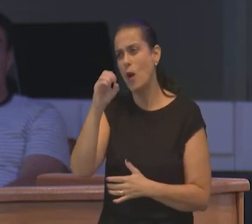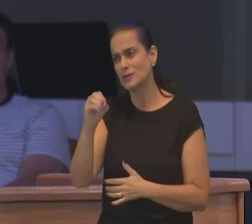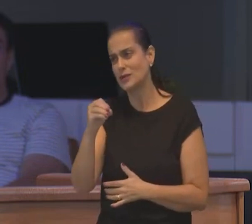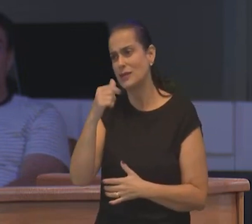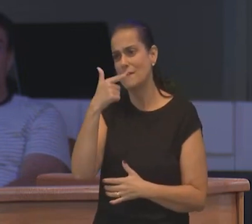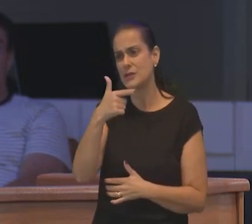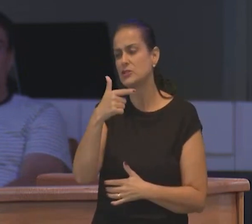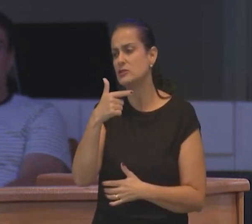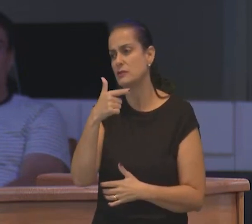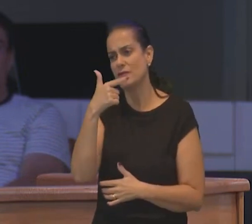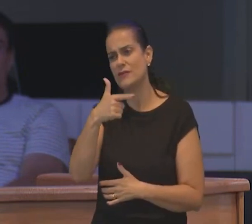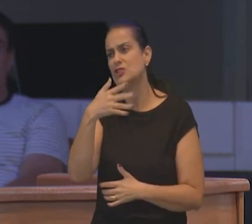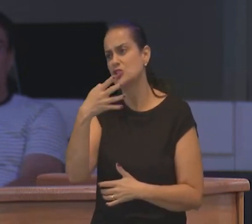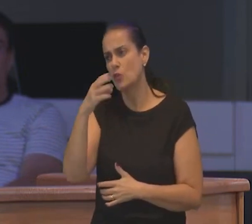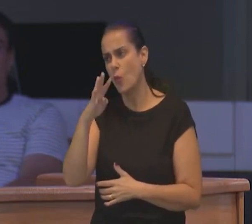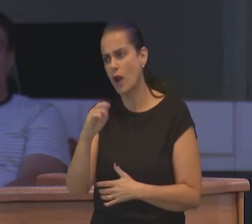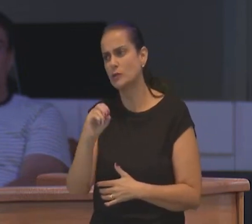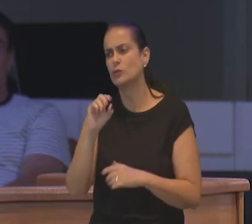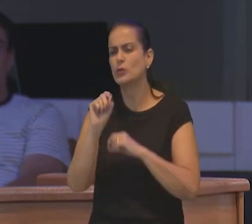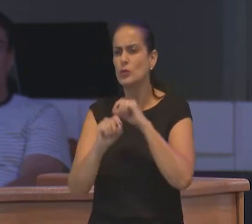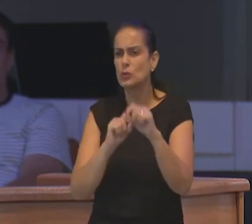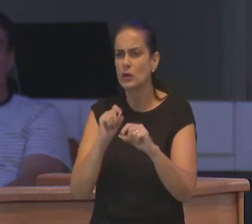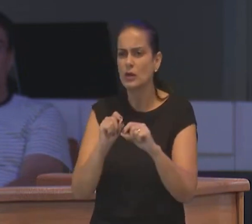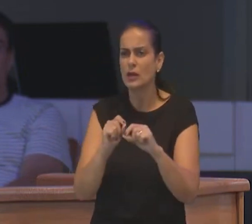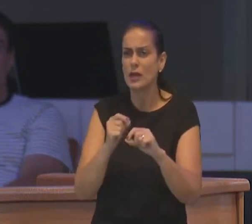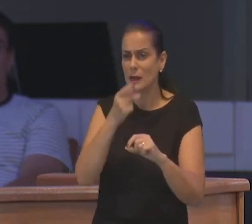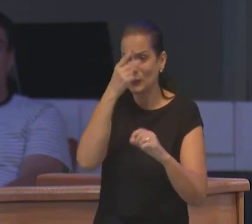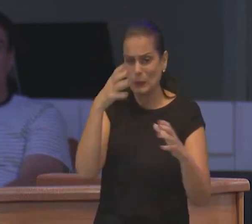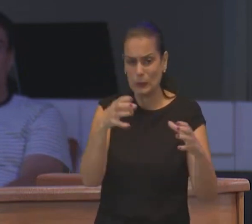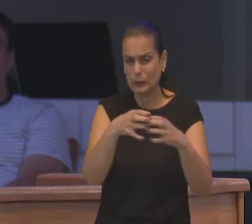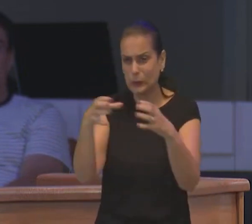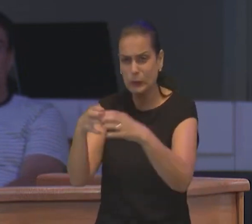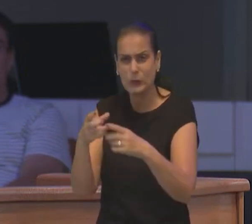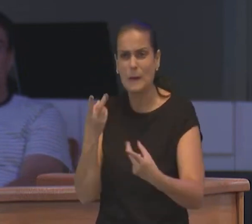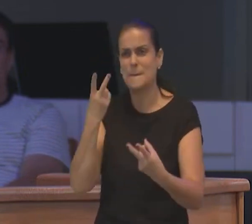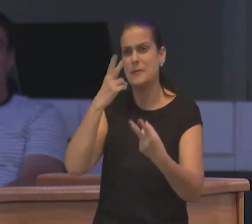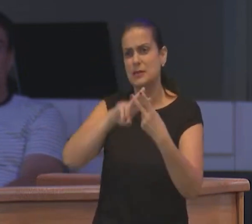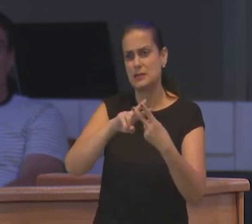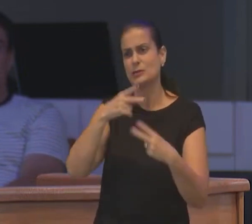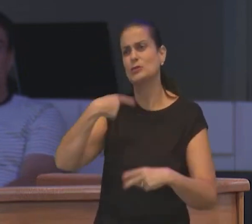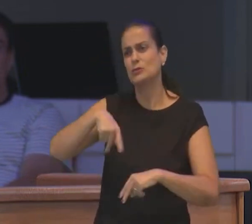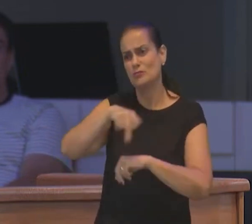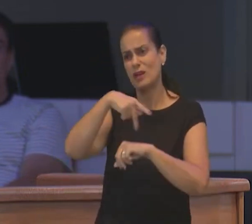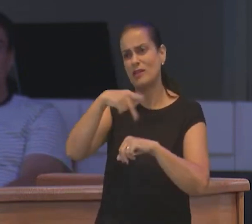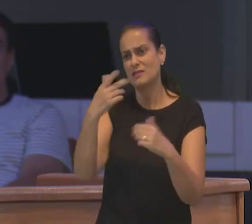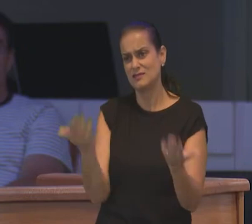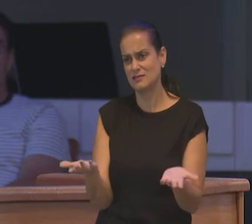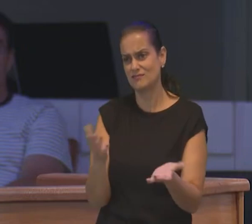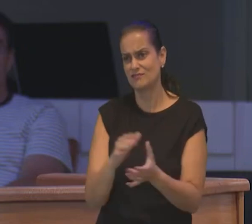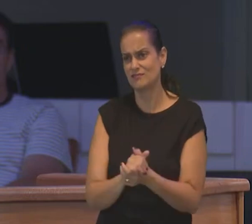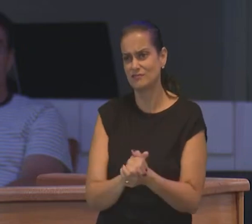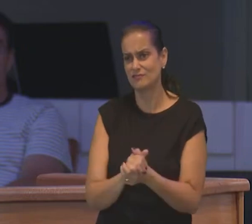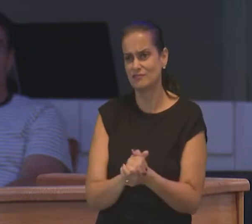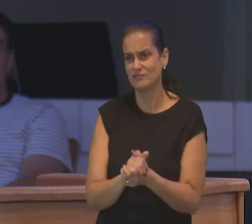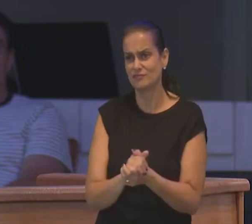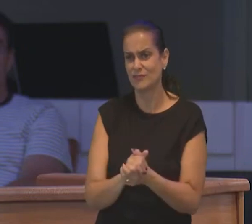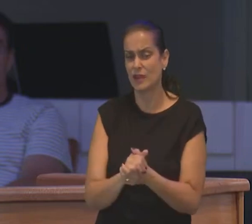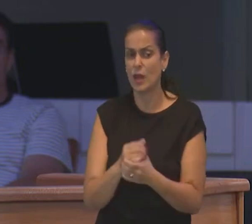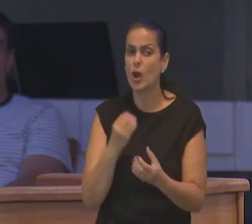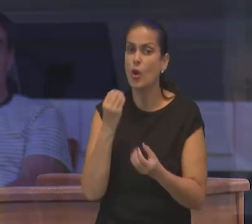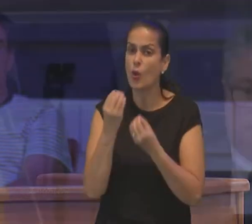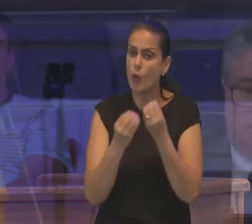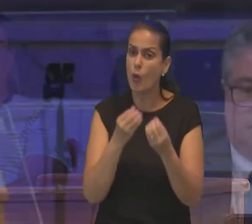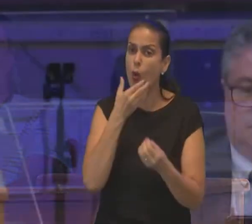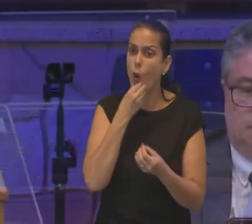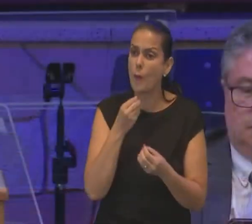1.424, para ser exato, 1.424 unidades prisionais no nosso país. Como o nosso irmão